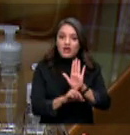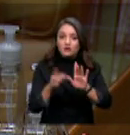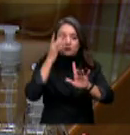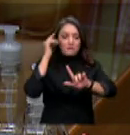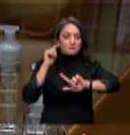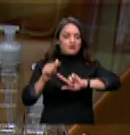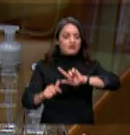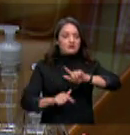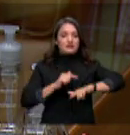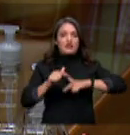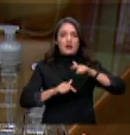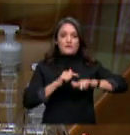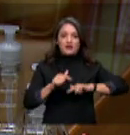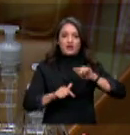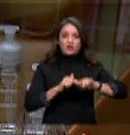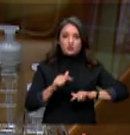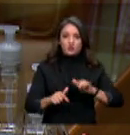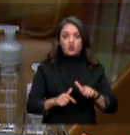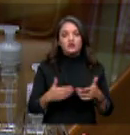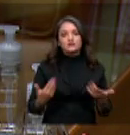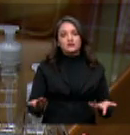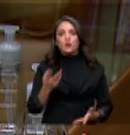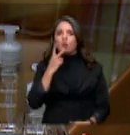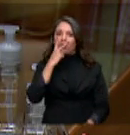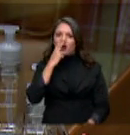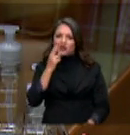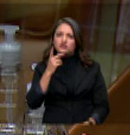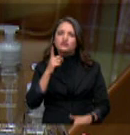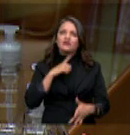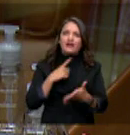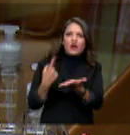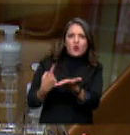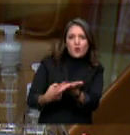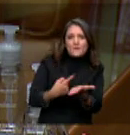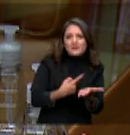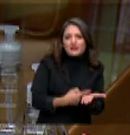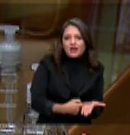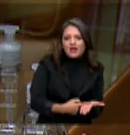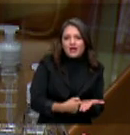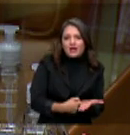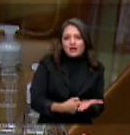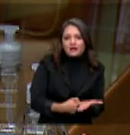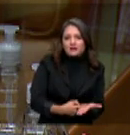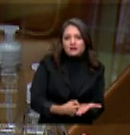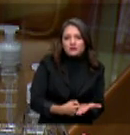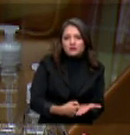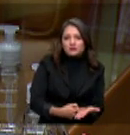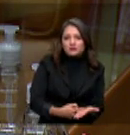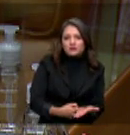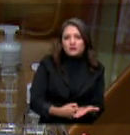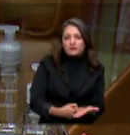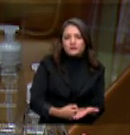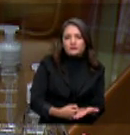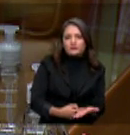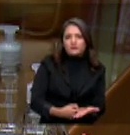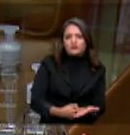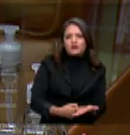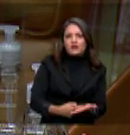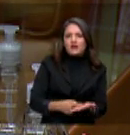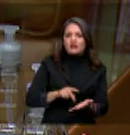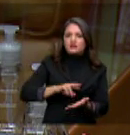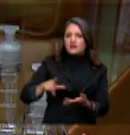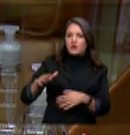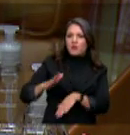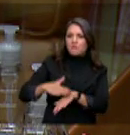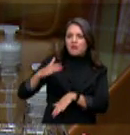trabalhadores, acho que o que é convencionado, o que é acordado, não pode ser considerado válido naquilo que transgrida